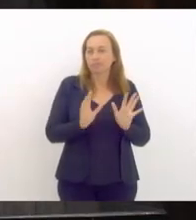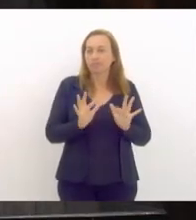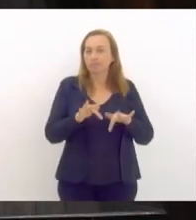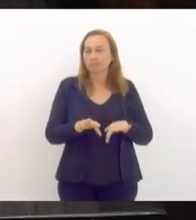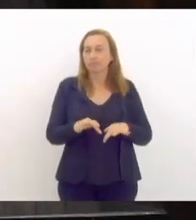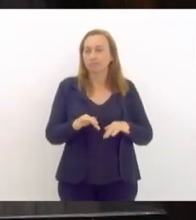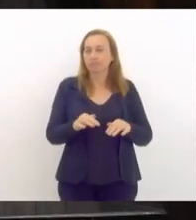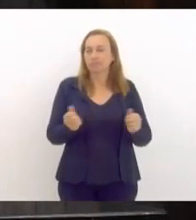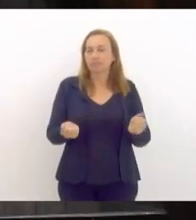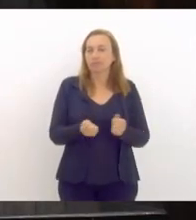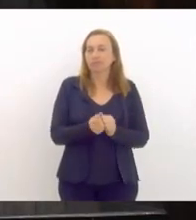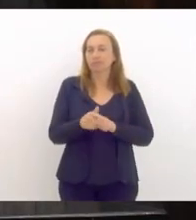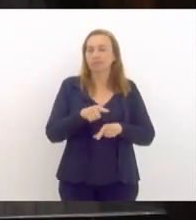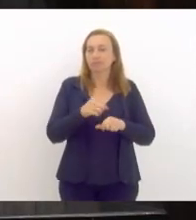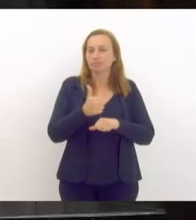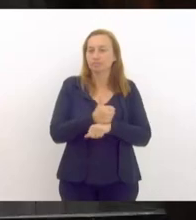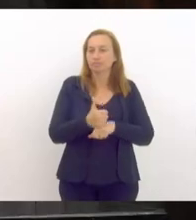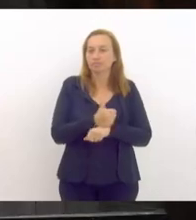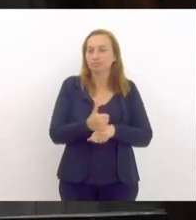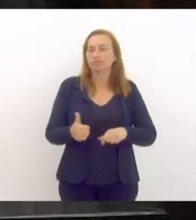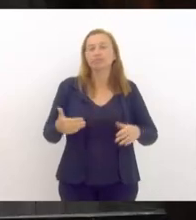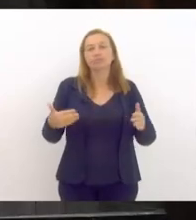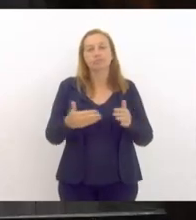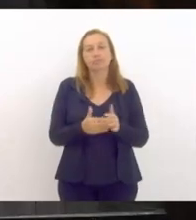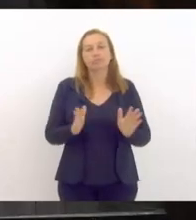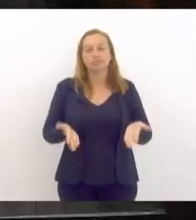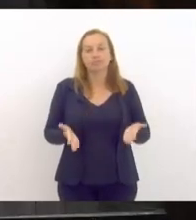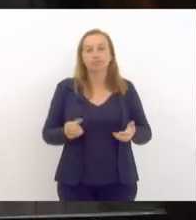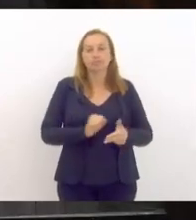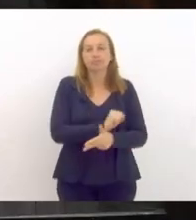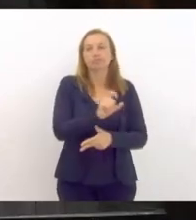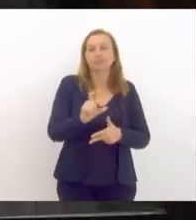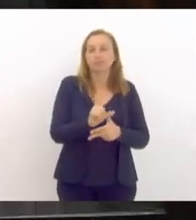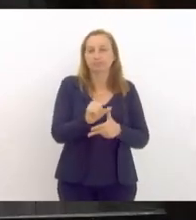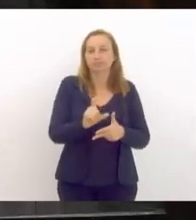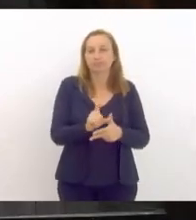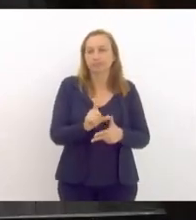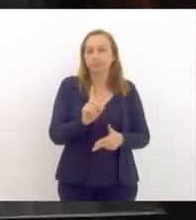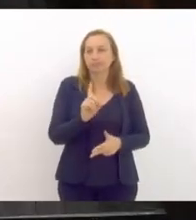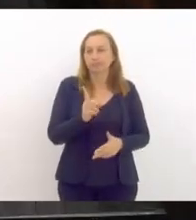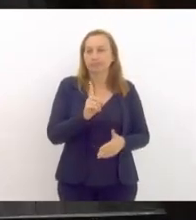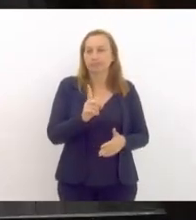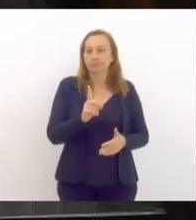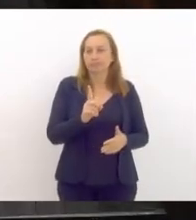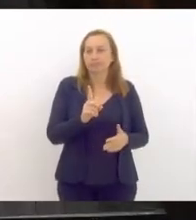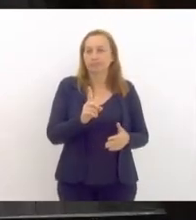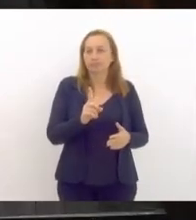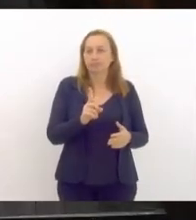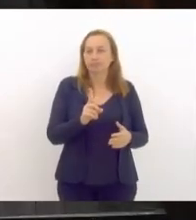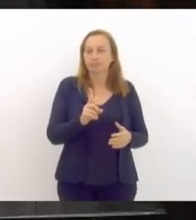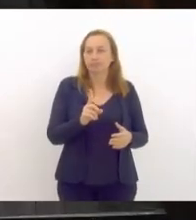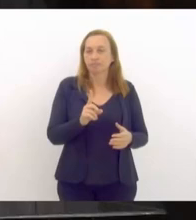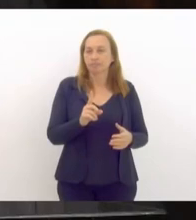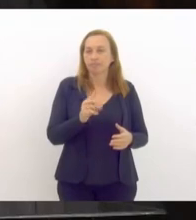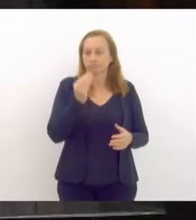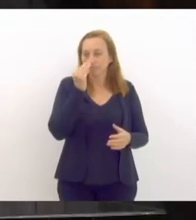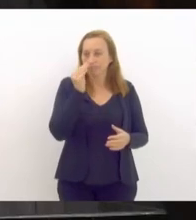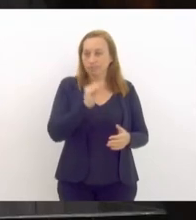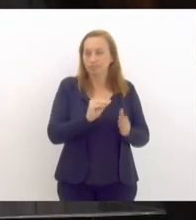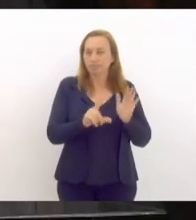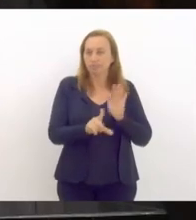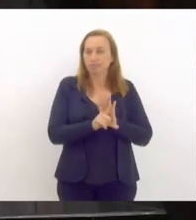carreira junto ao estado Só que até agora o poder executivo não só tá descumprindo essa lei complementar